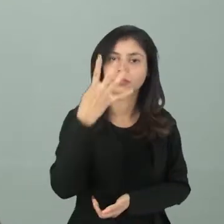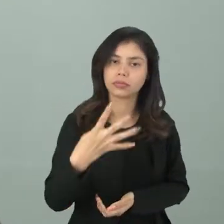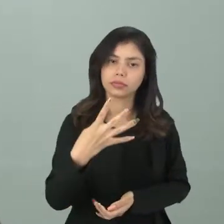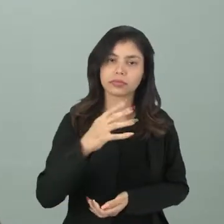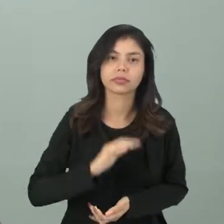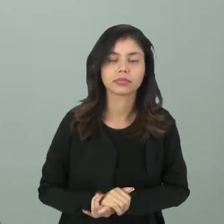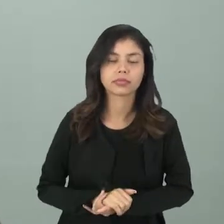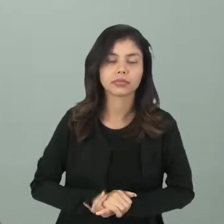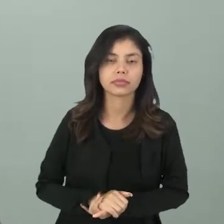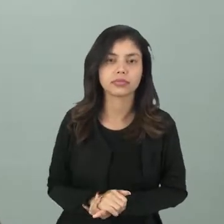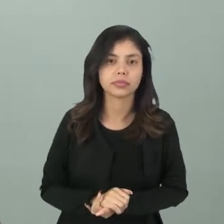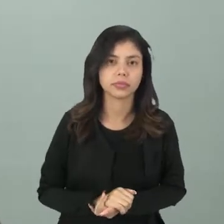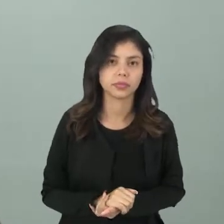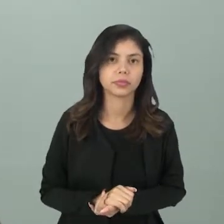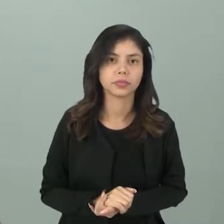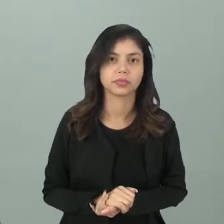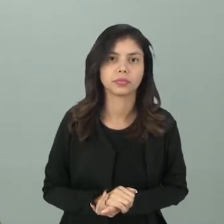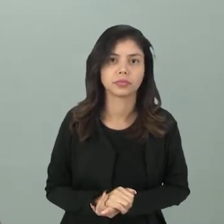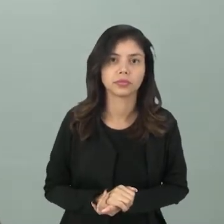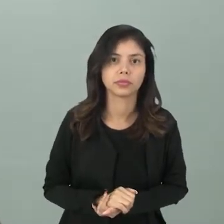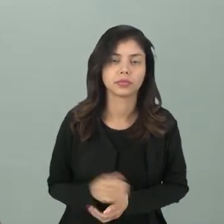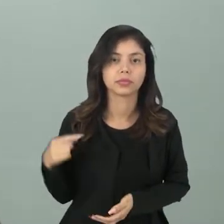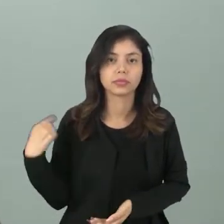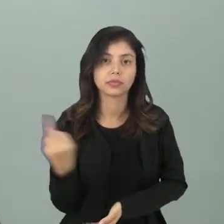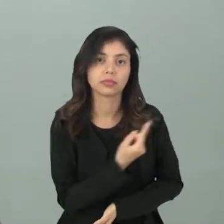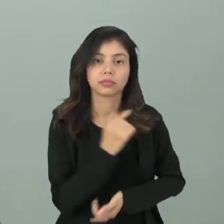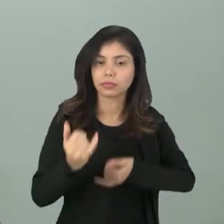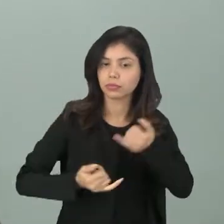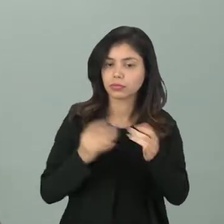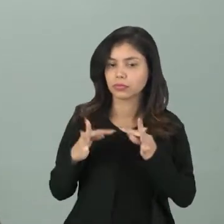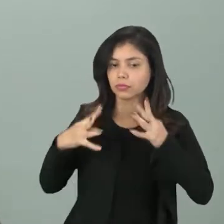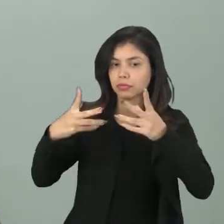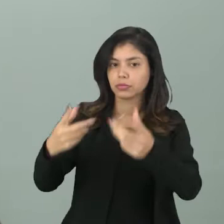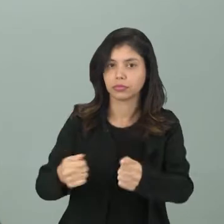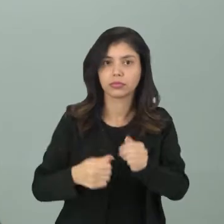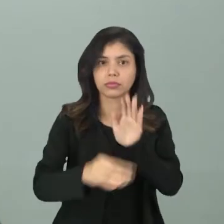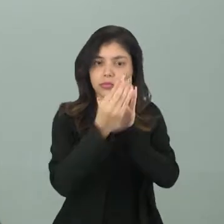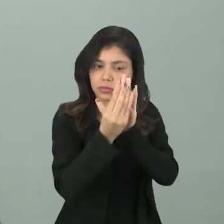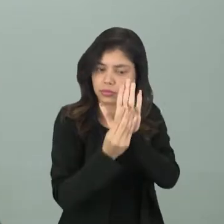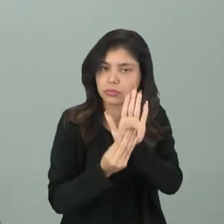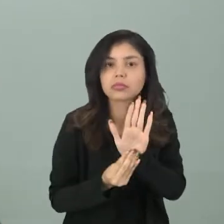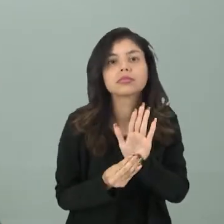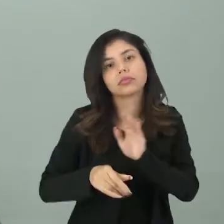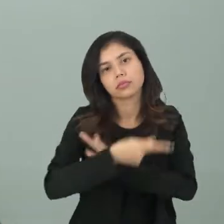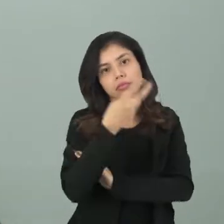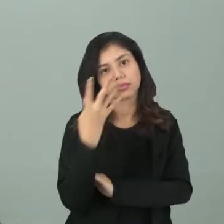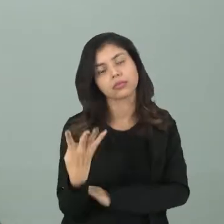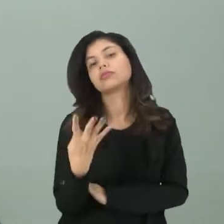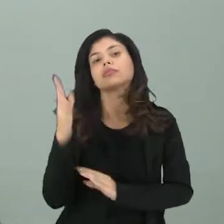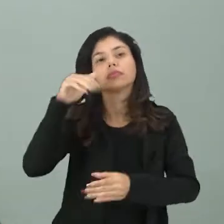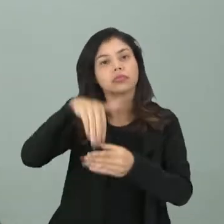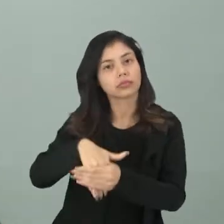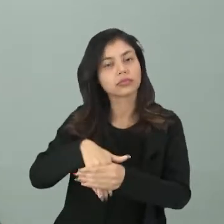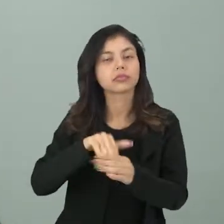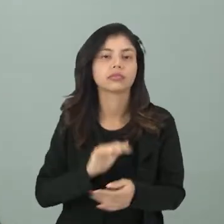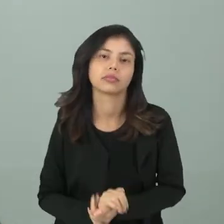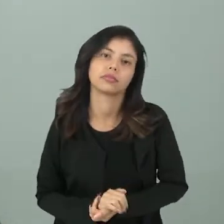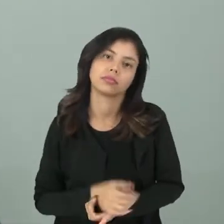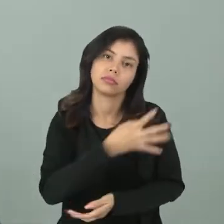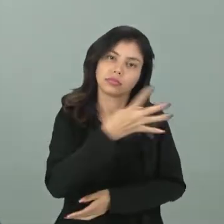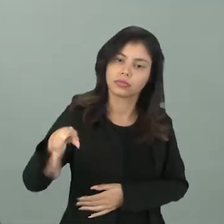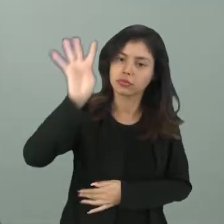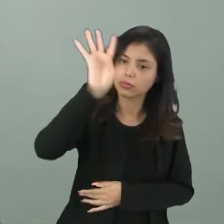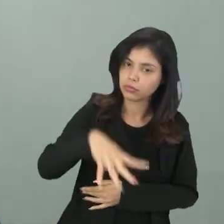recebeu 4 votos. Então, vamos jogar todos esses votos, essa quantidade de votos,